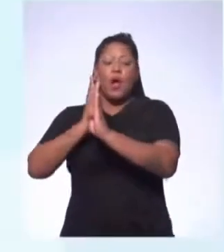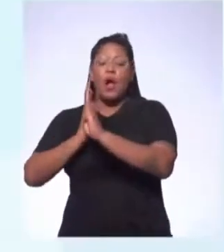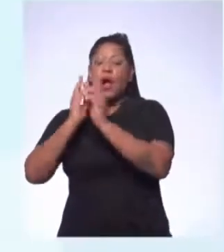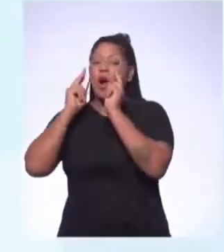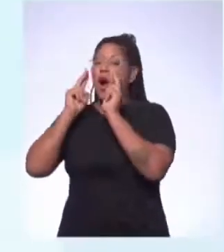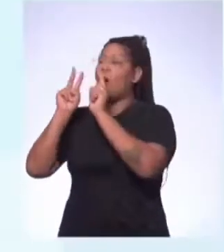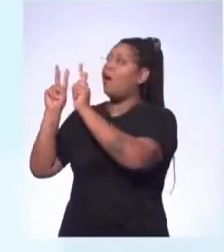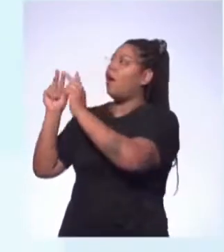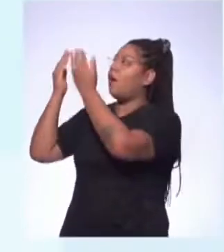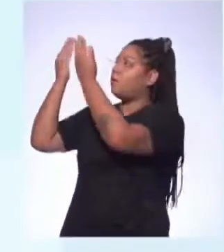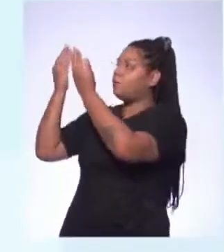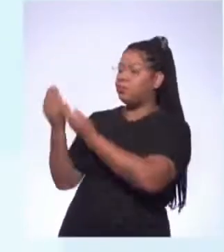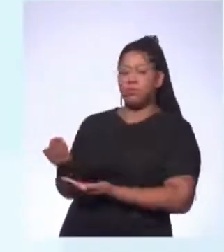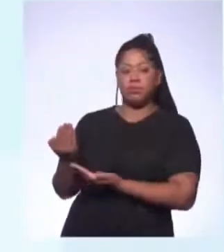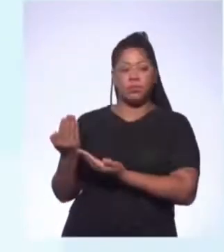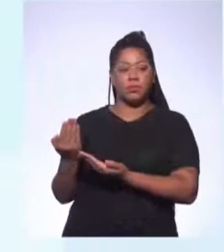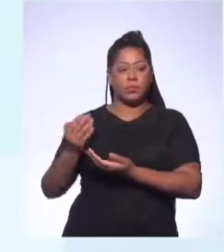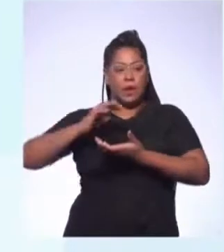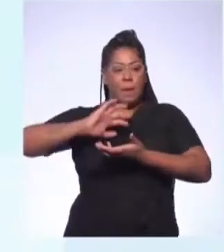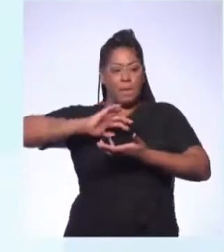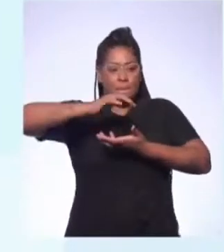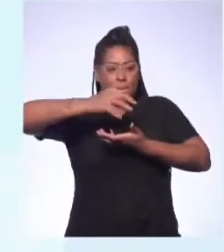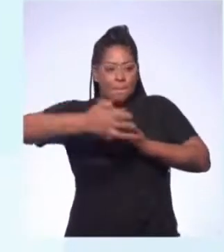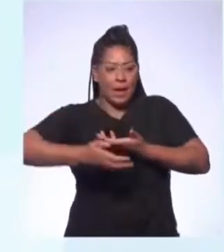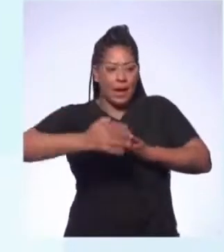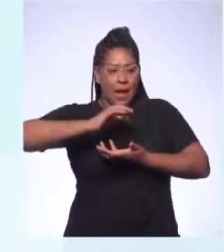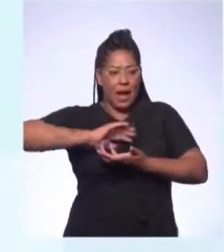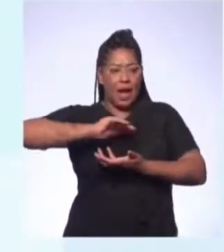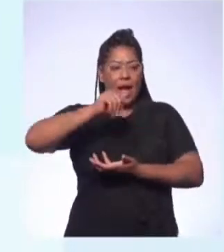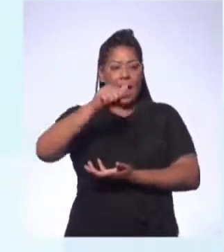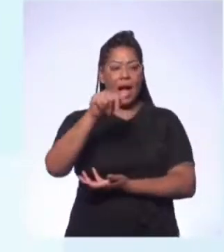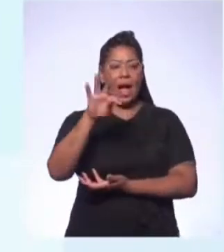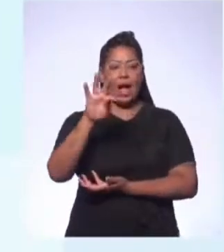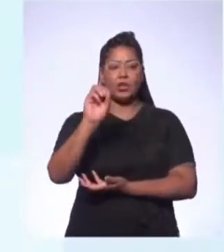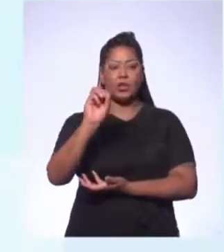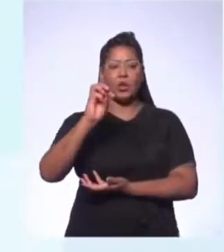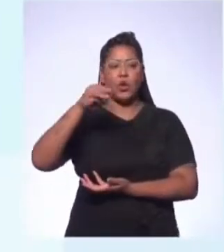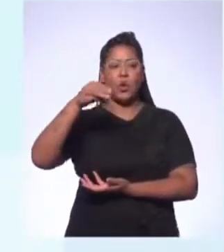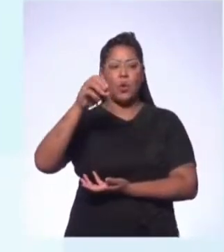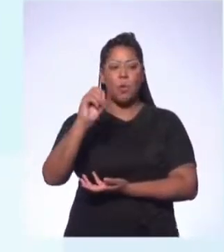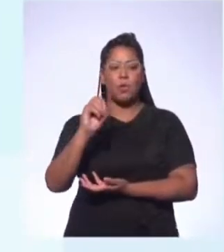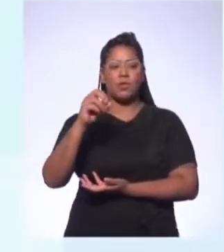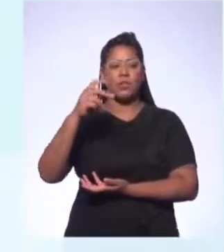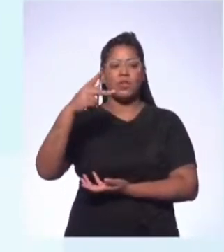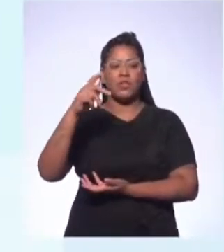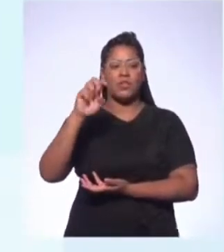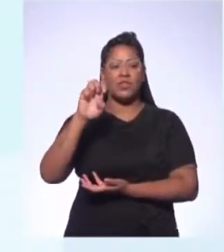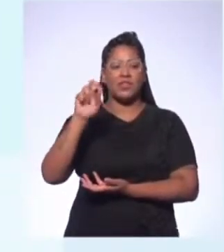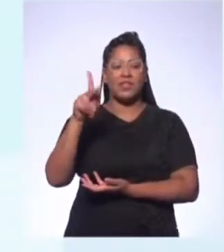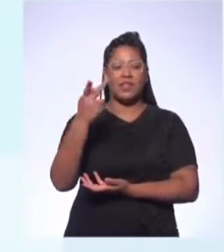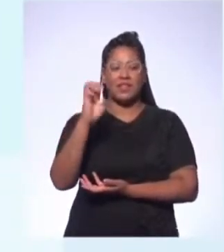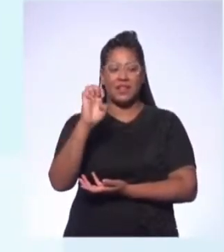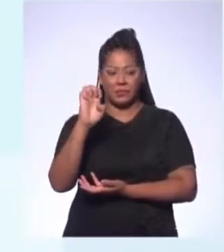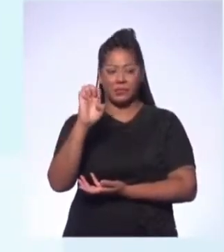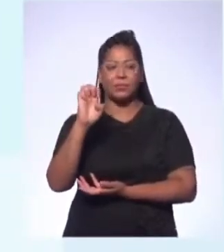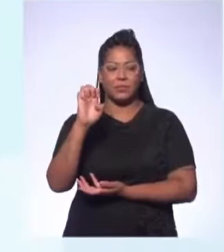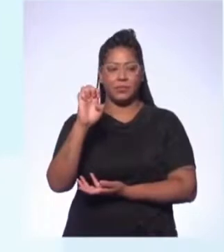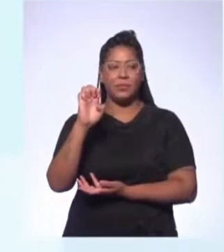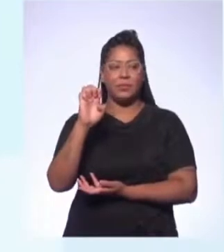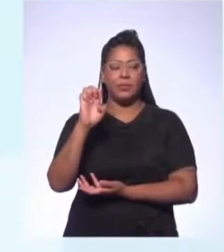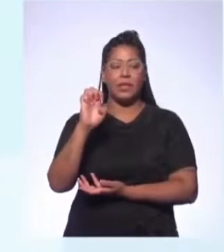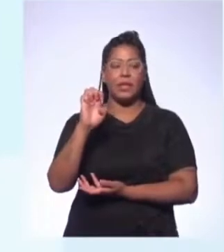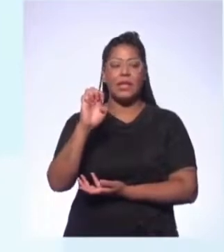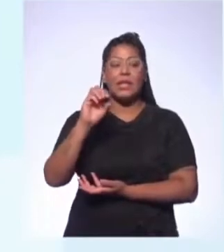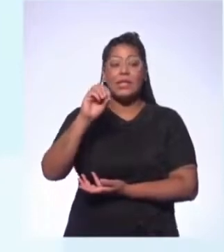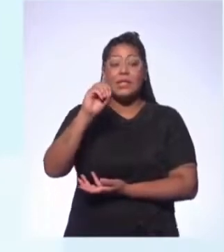nessas camadas. Portanto, a troposfera, ela tem uma distância e uma extensão de 0